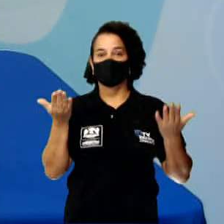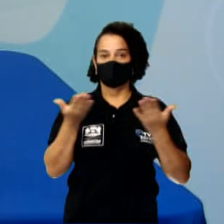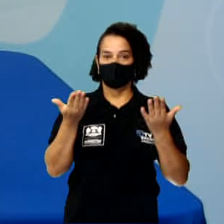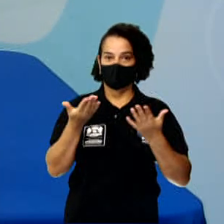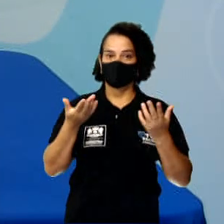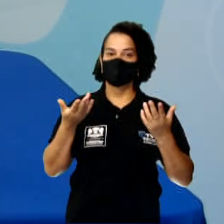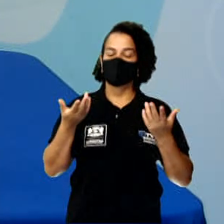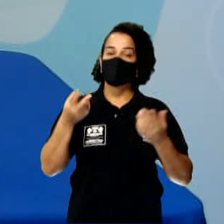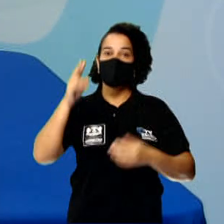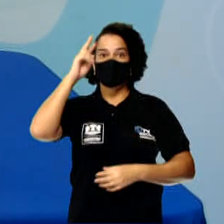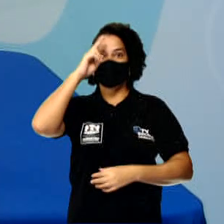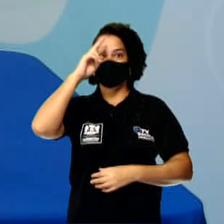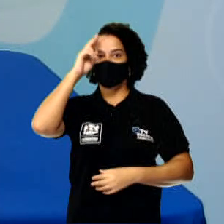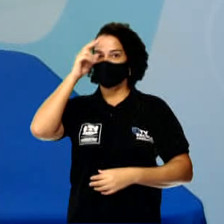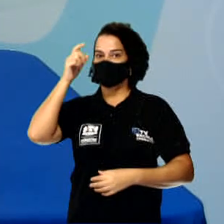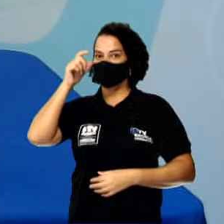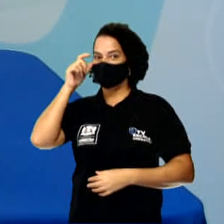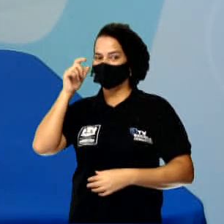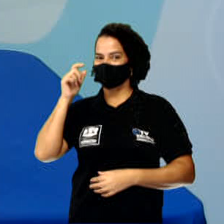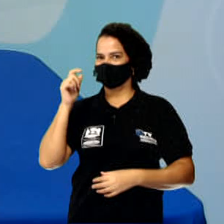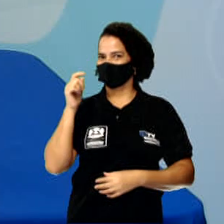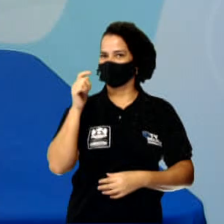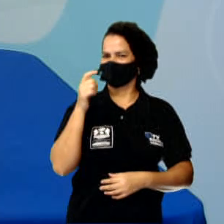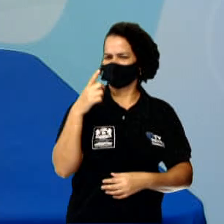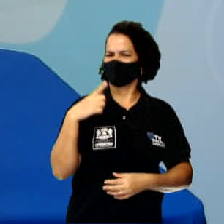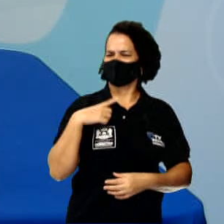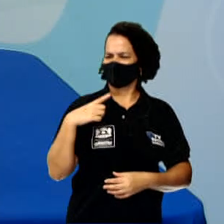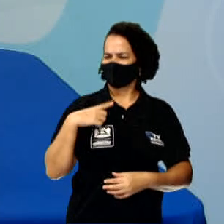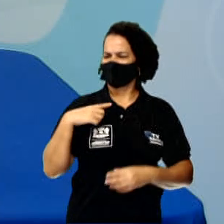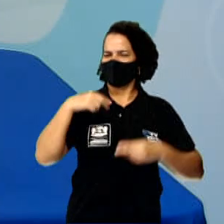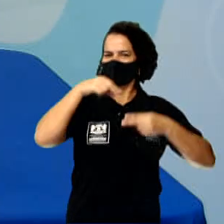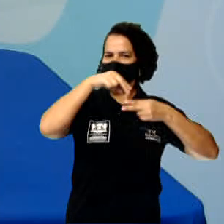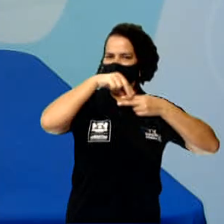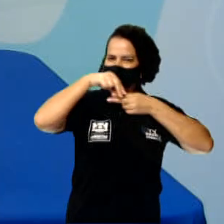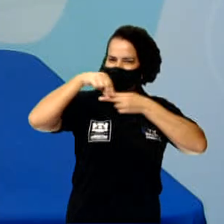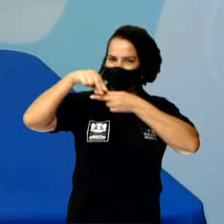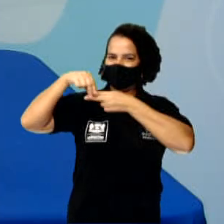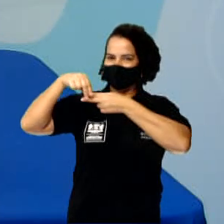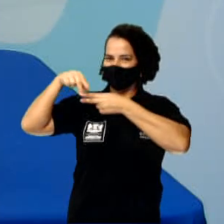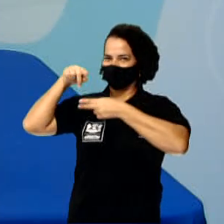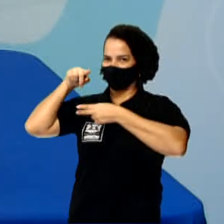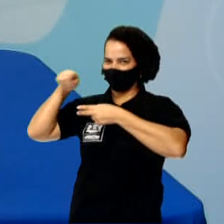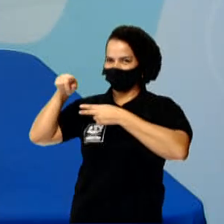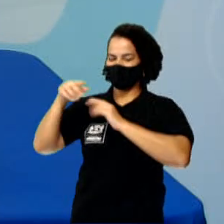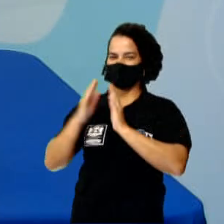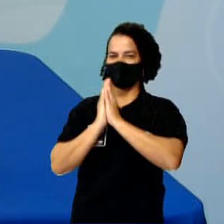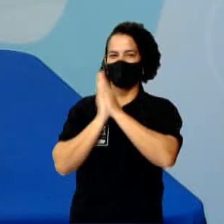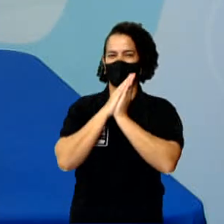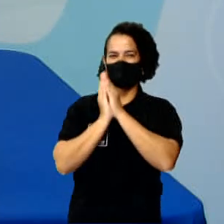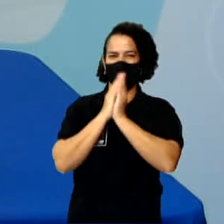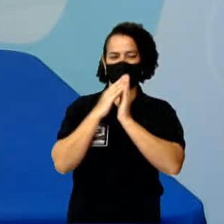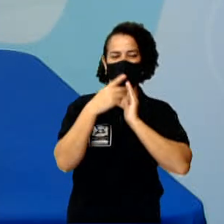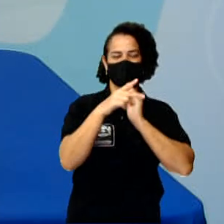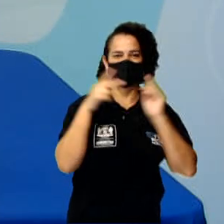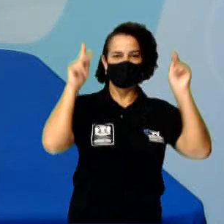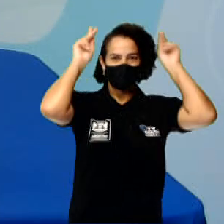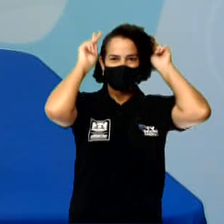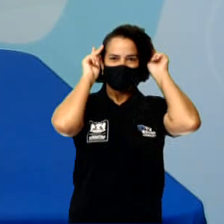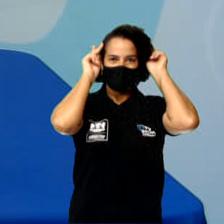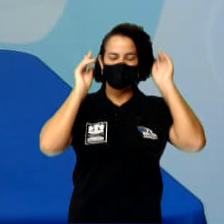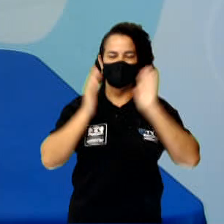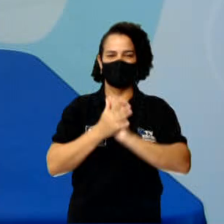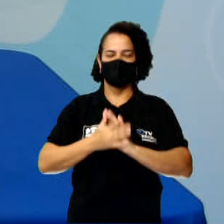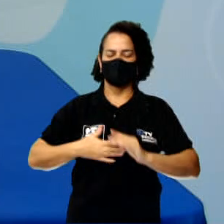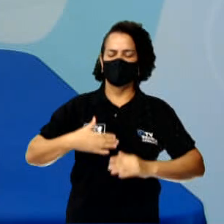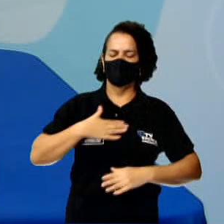história muito interessante que está escrita num folheto de cordel. Esse aqui, ó, A Boneca e as Três Princesas. Eu gosto